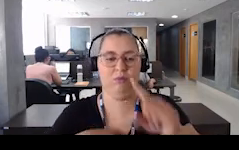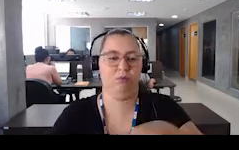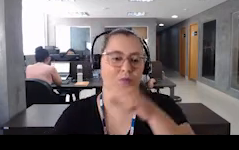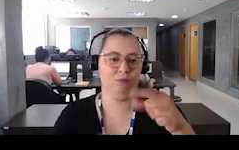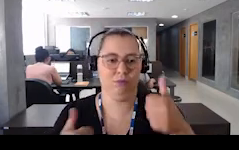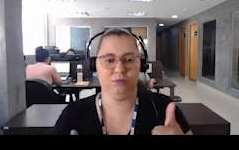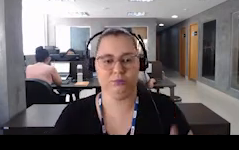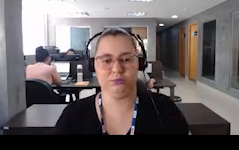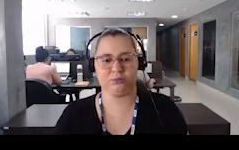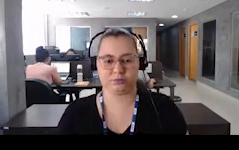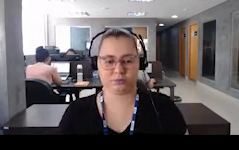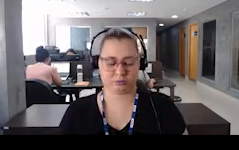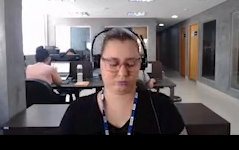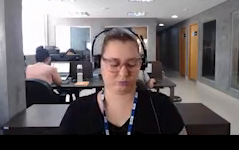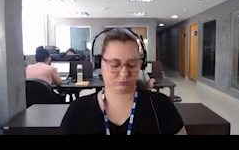de vocês?